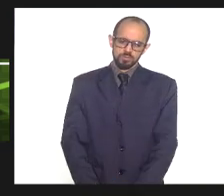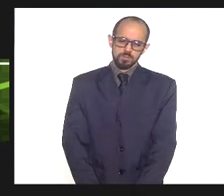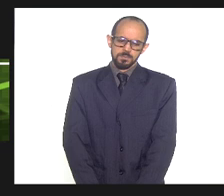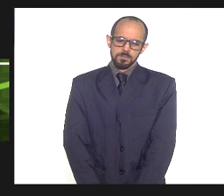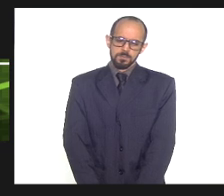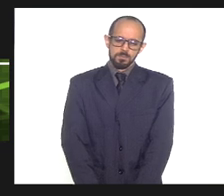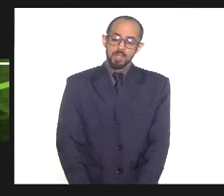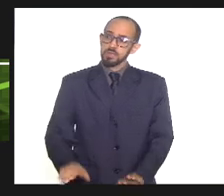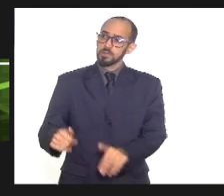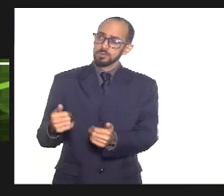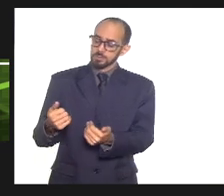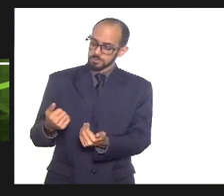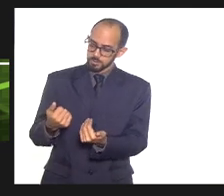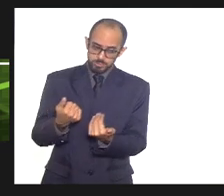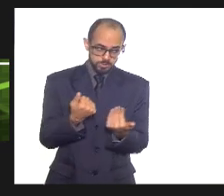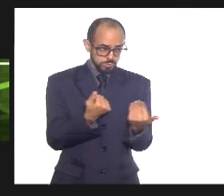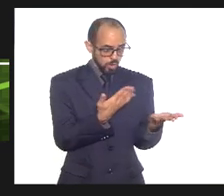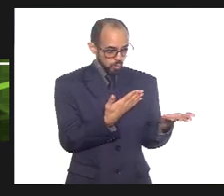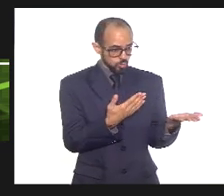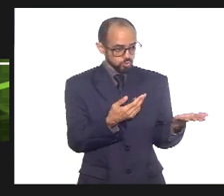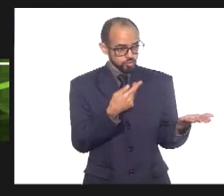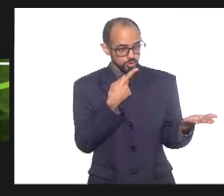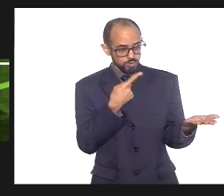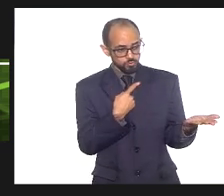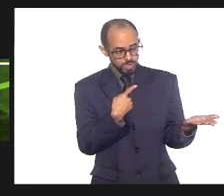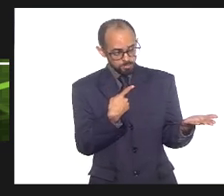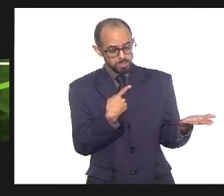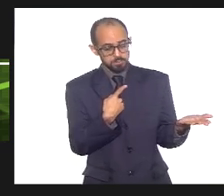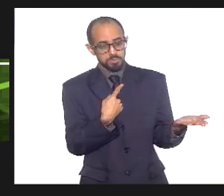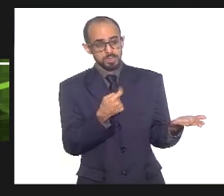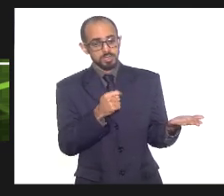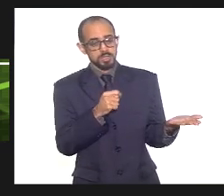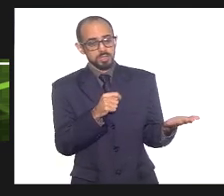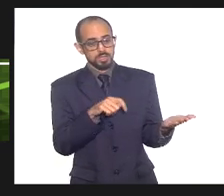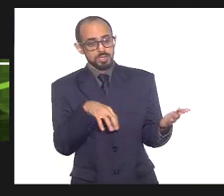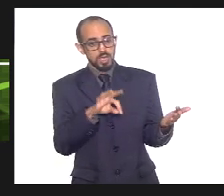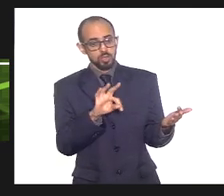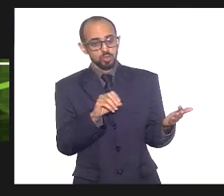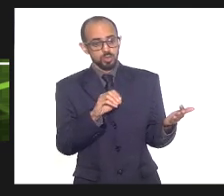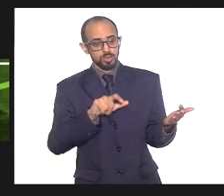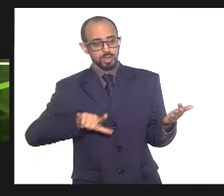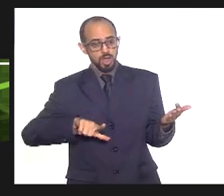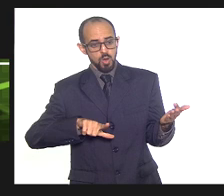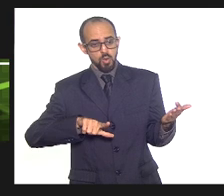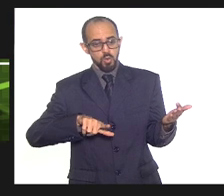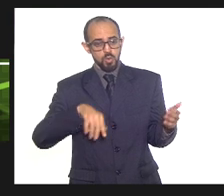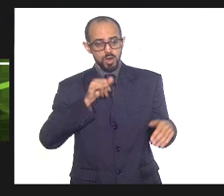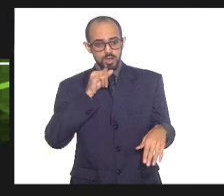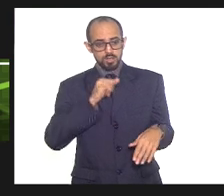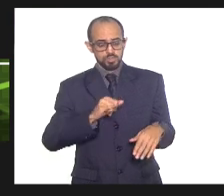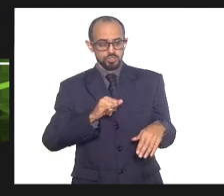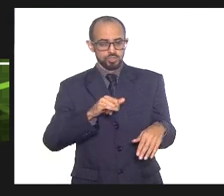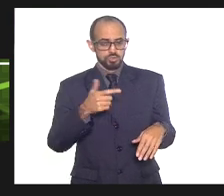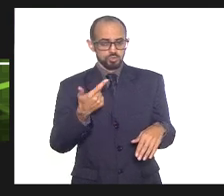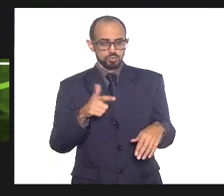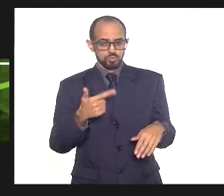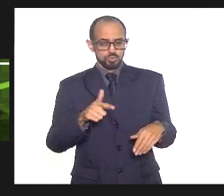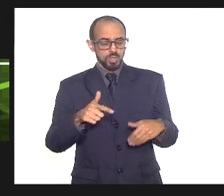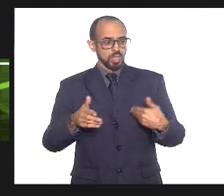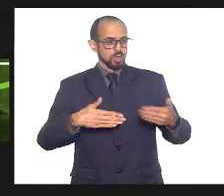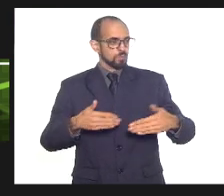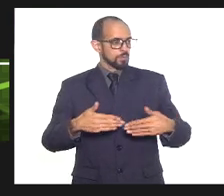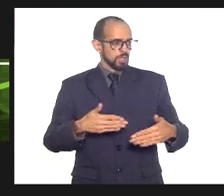O senhor está me afirmando que a Total não opera com